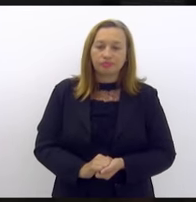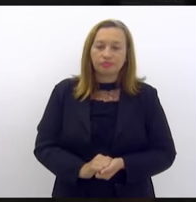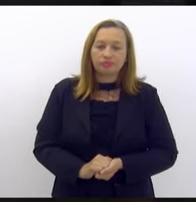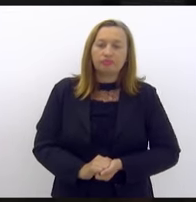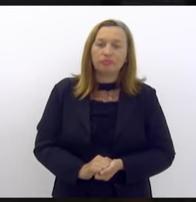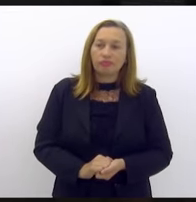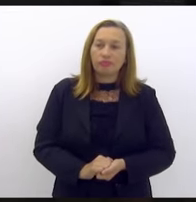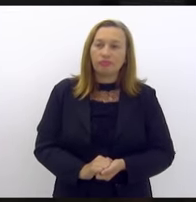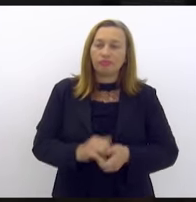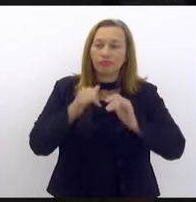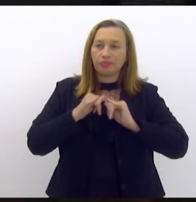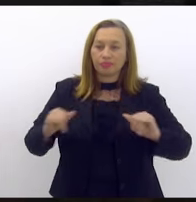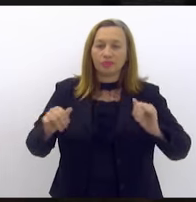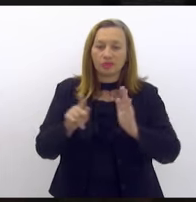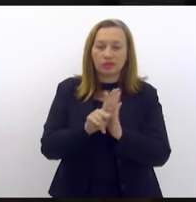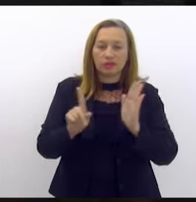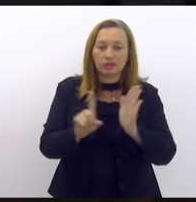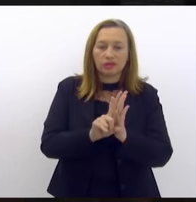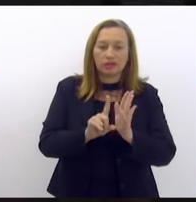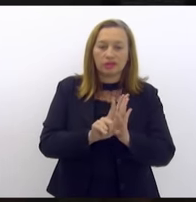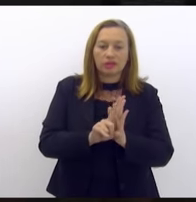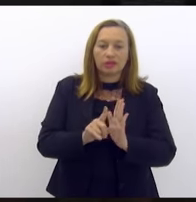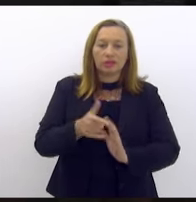Anuncio, projeto de lei número